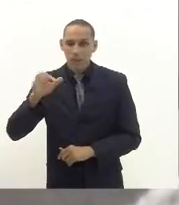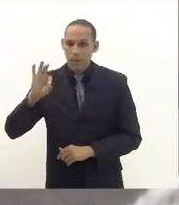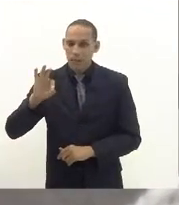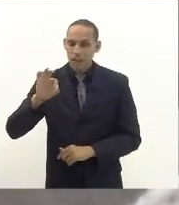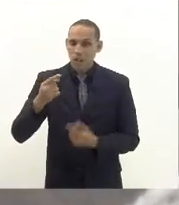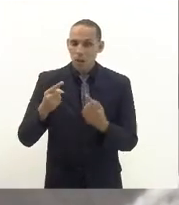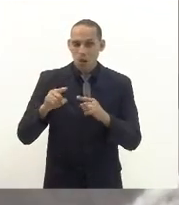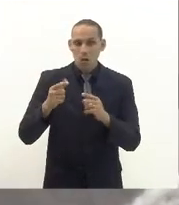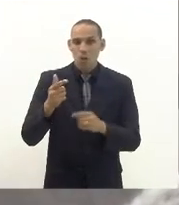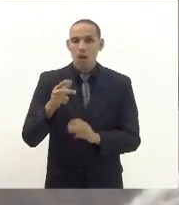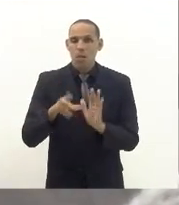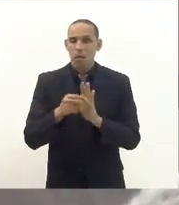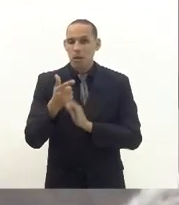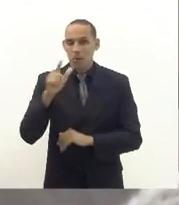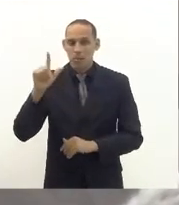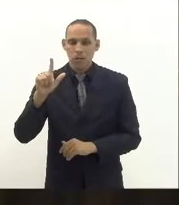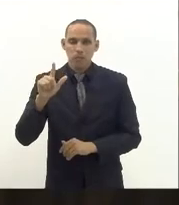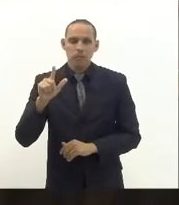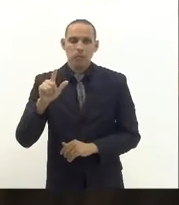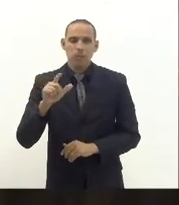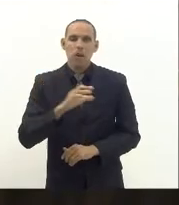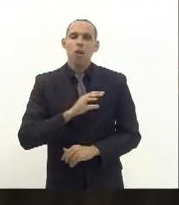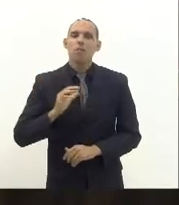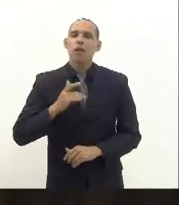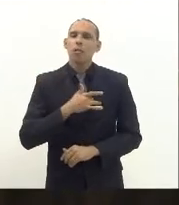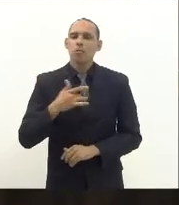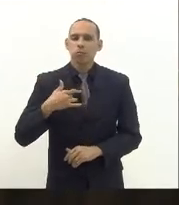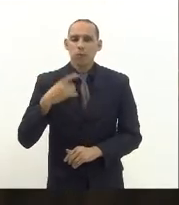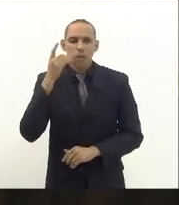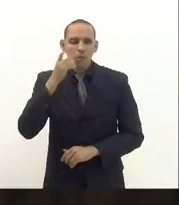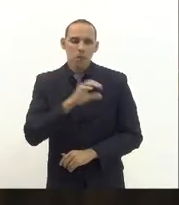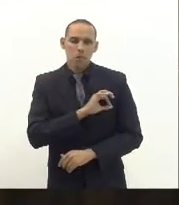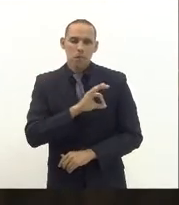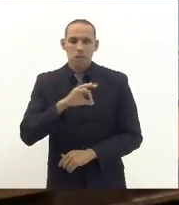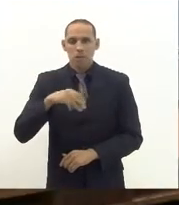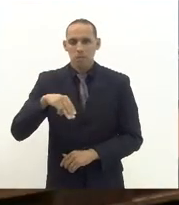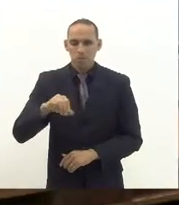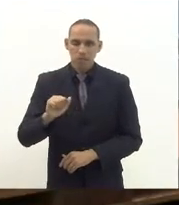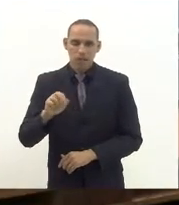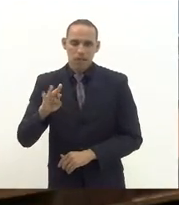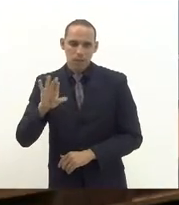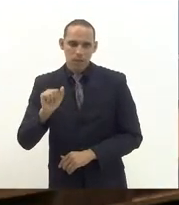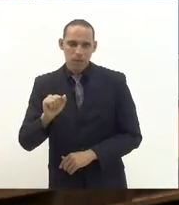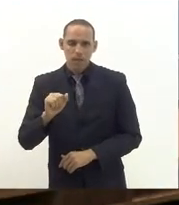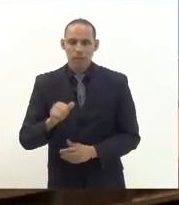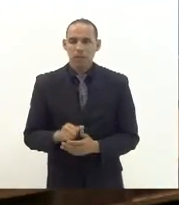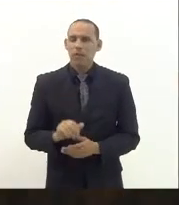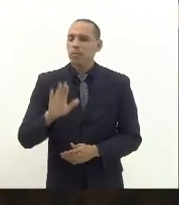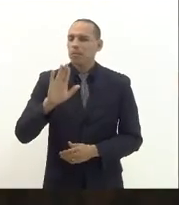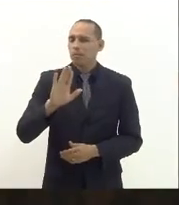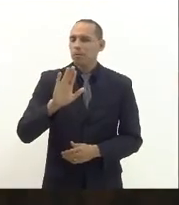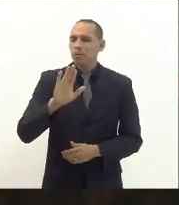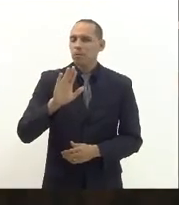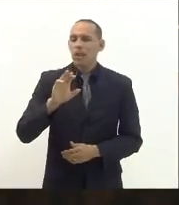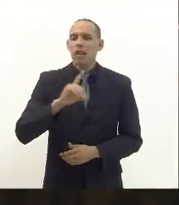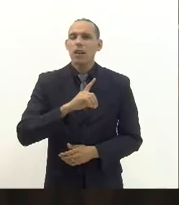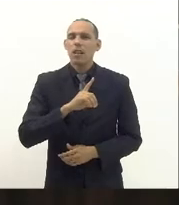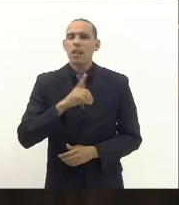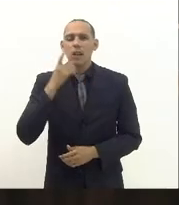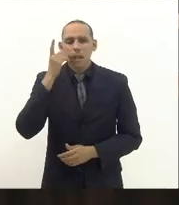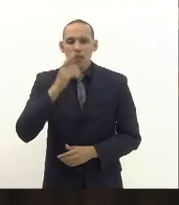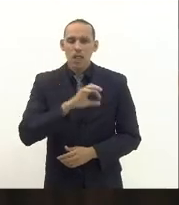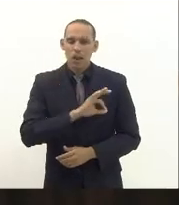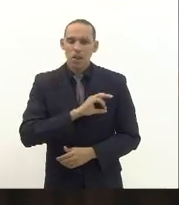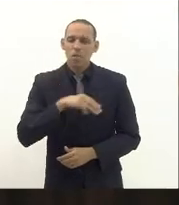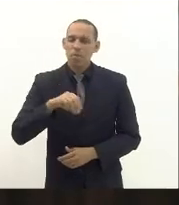contrário as demais emendas pela comissão saúde deputada Martha Rocha e deixou a deputada Marta